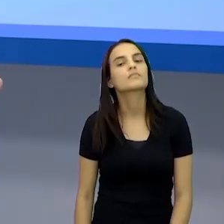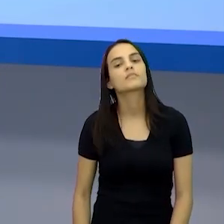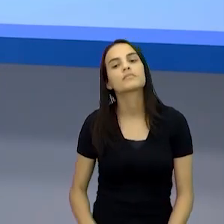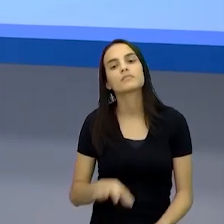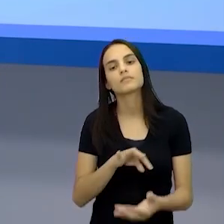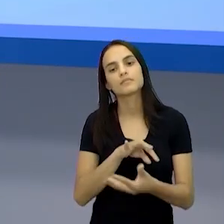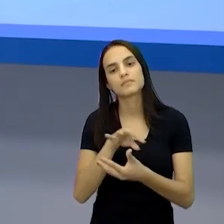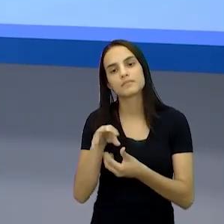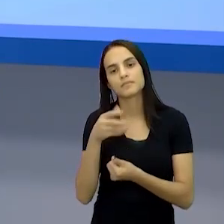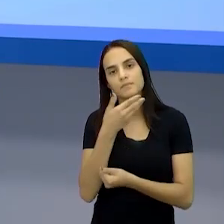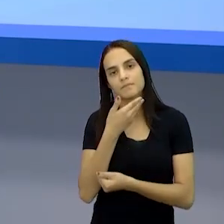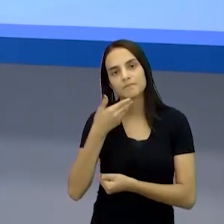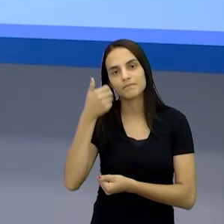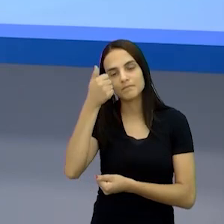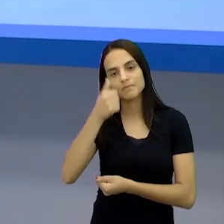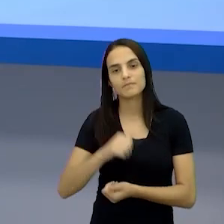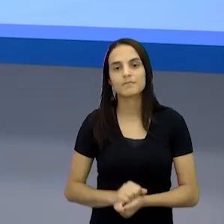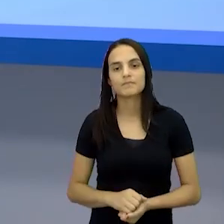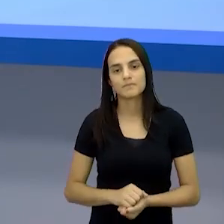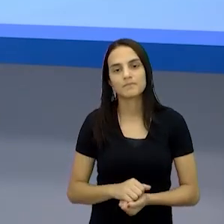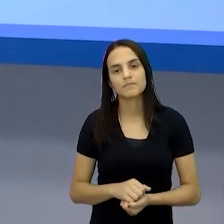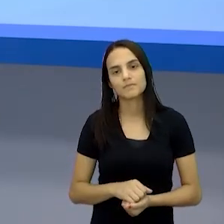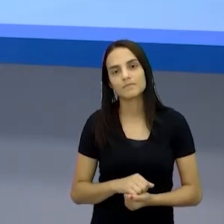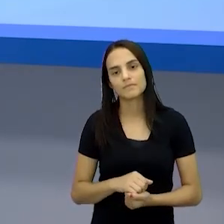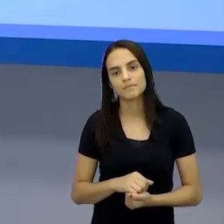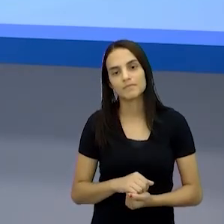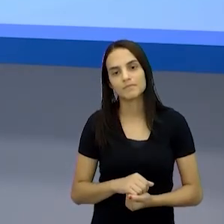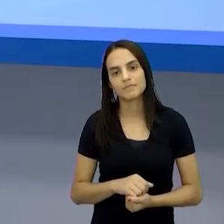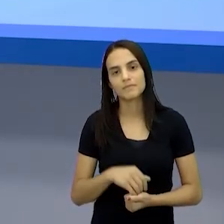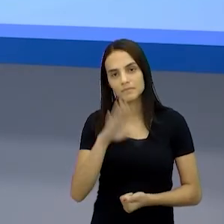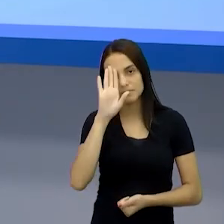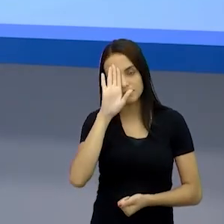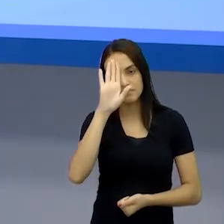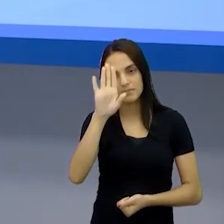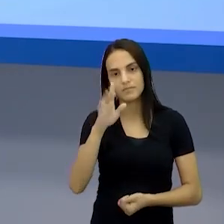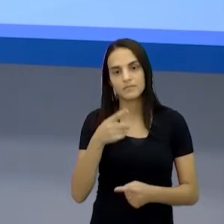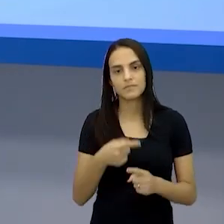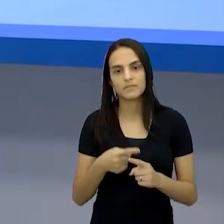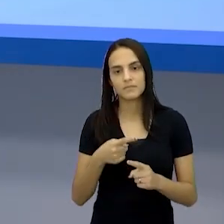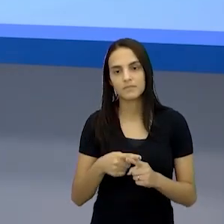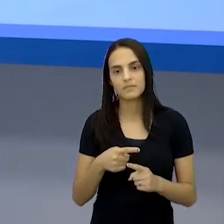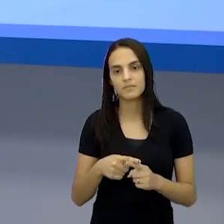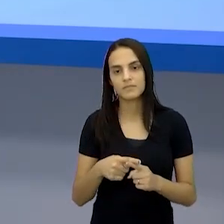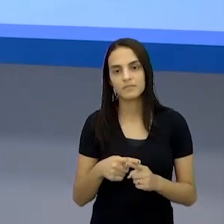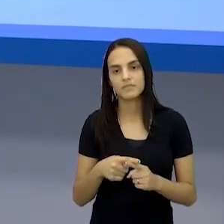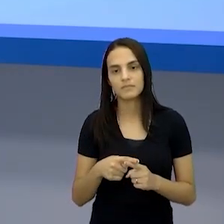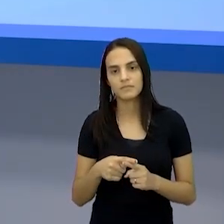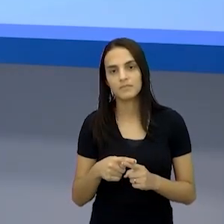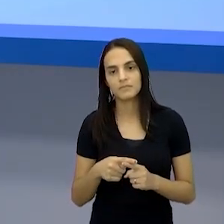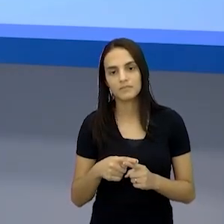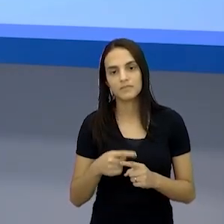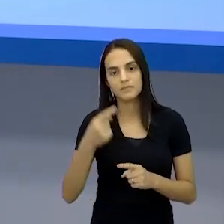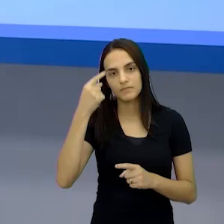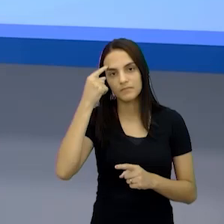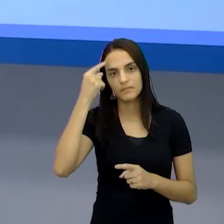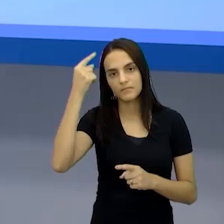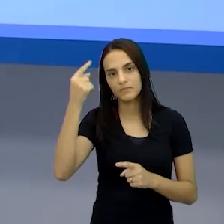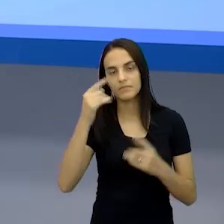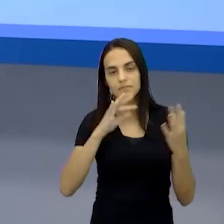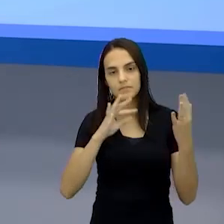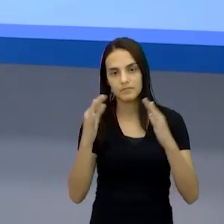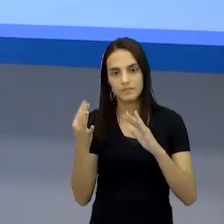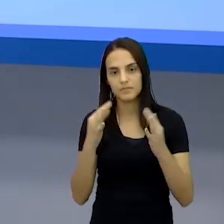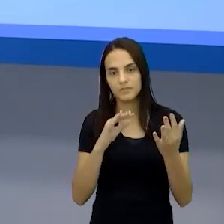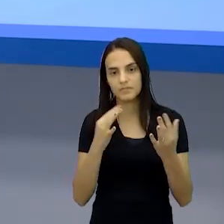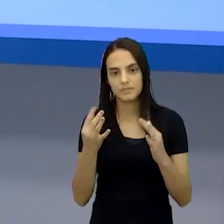planeta em melhores condições do que nós pegamos, principalmente, né, porque essa questão aí de se pensar no meio ambiente,